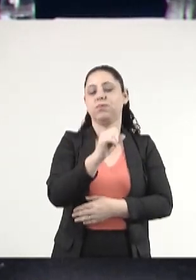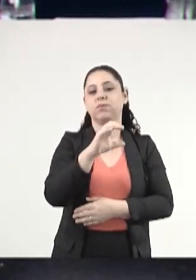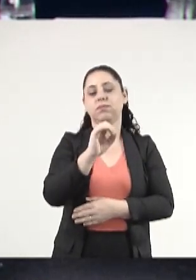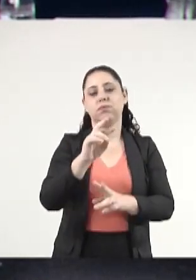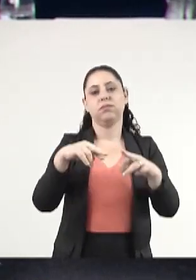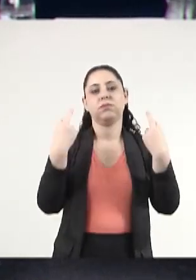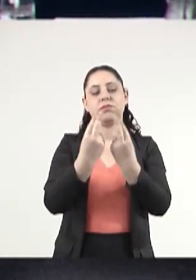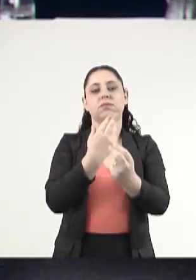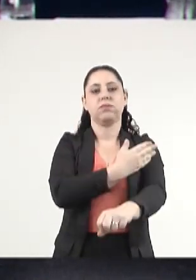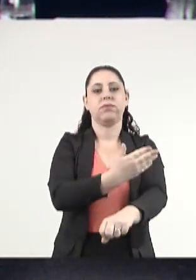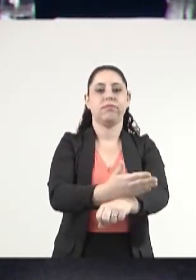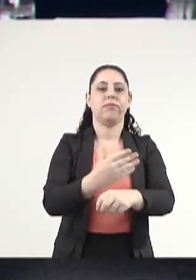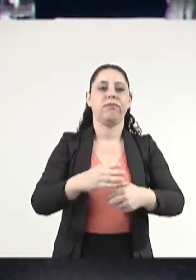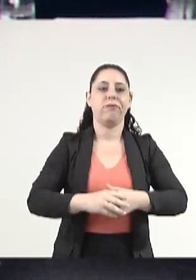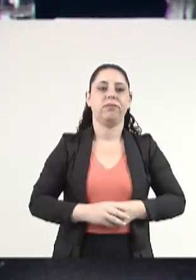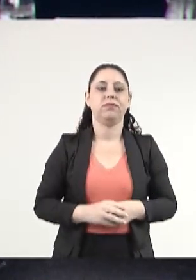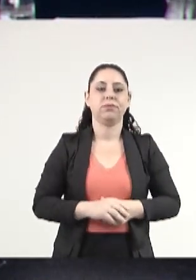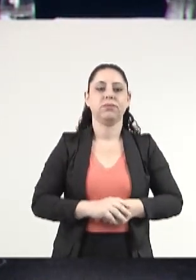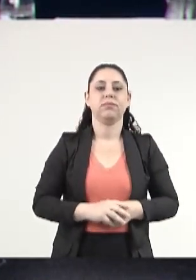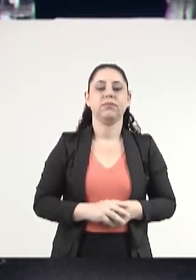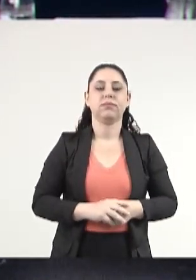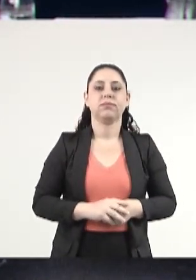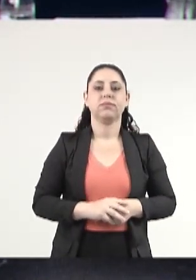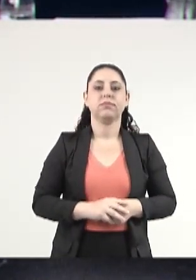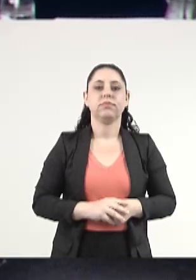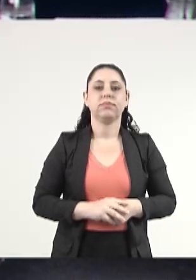sessão ordinária.